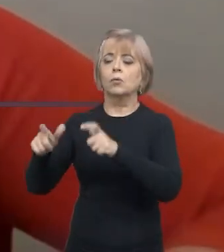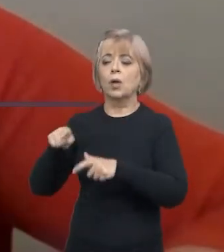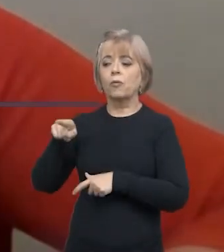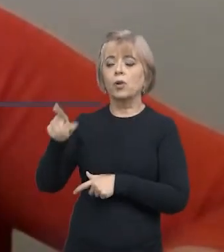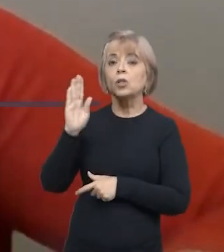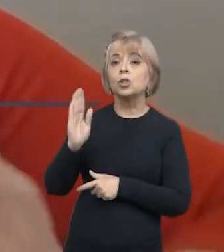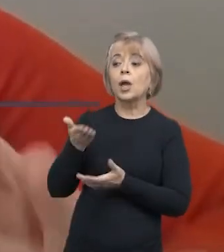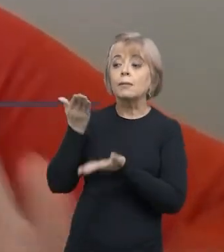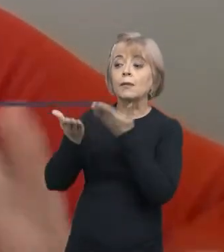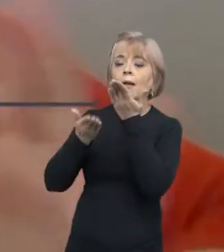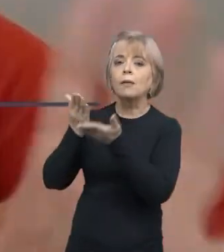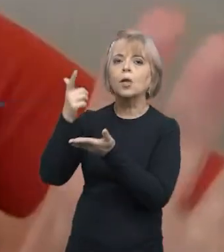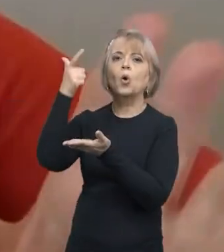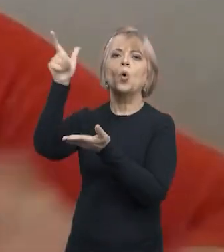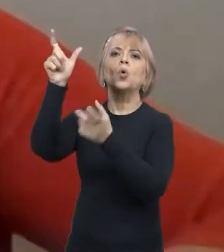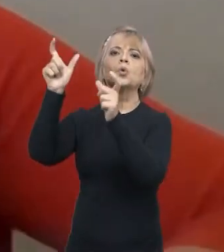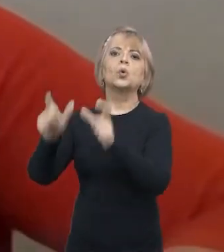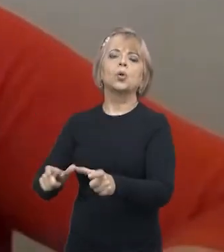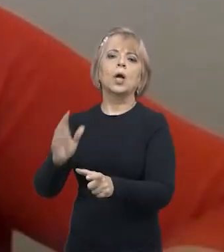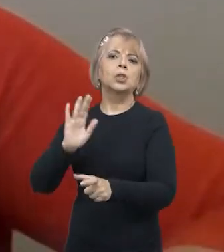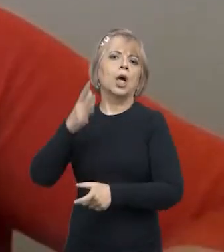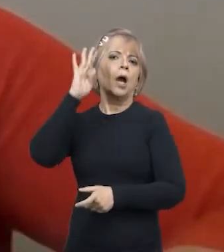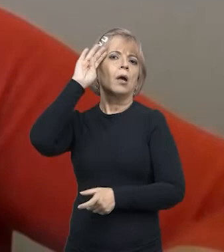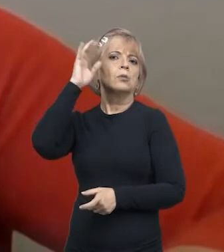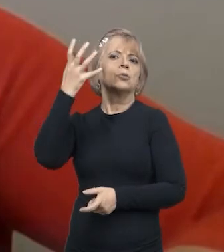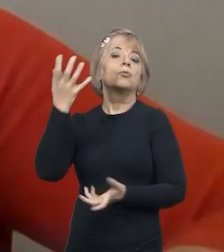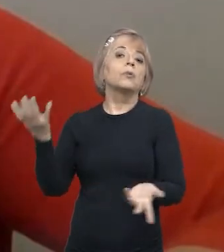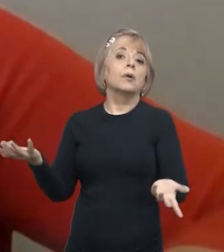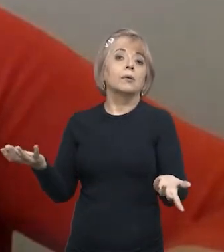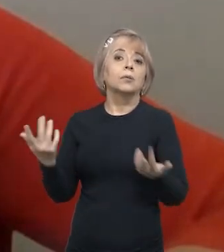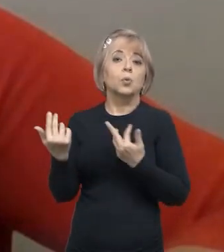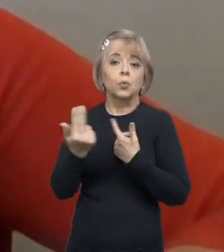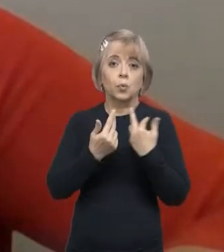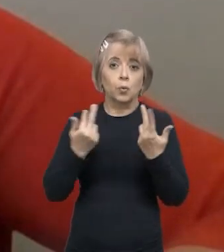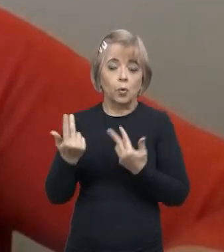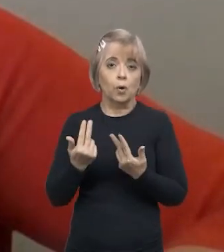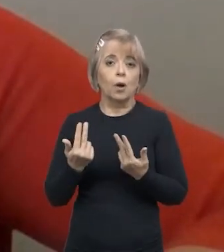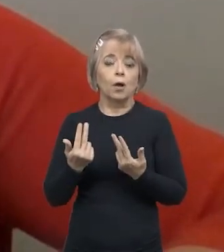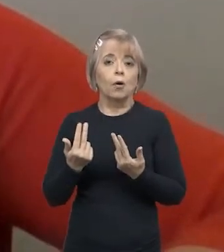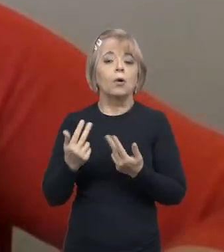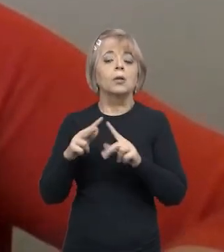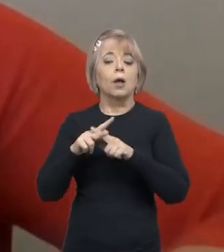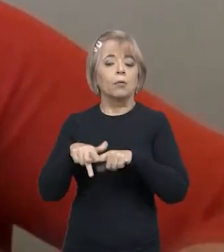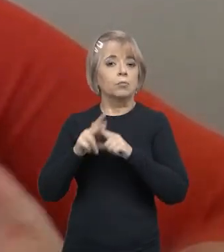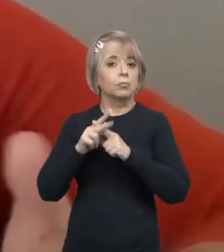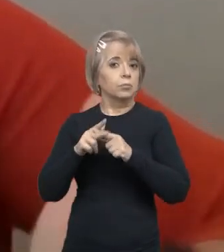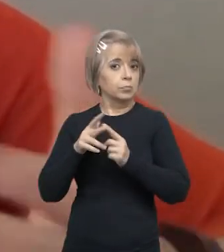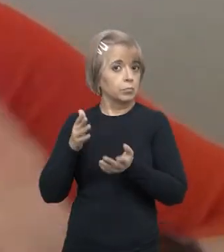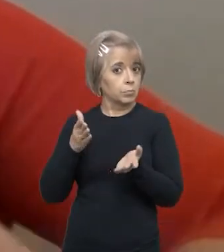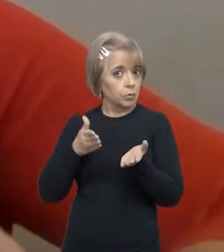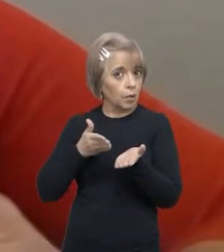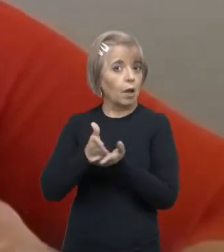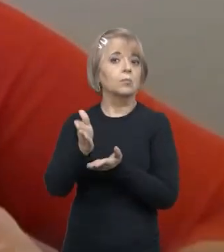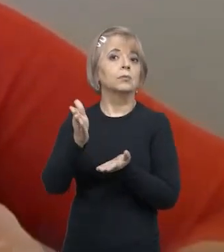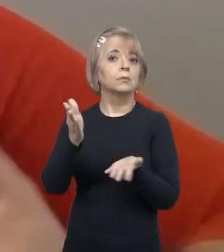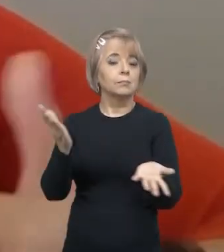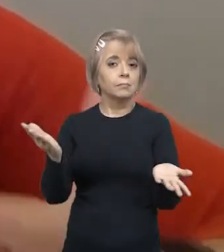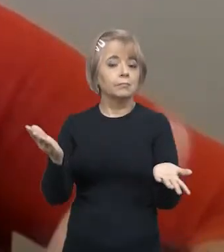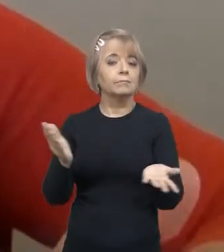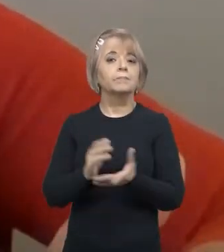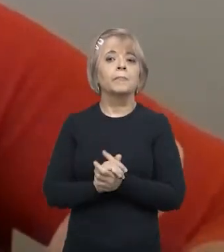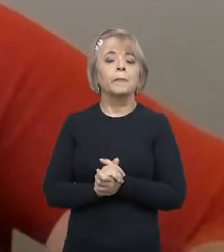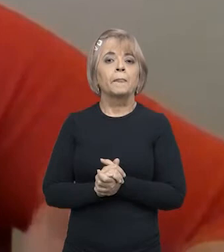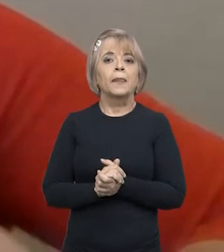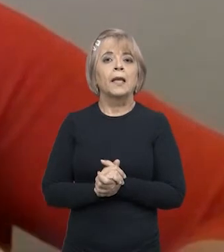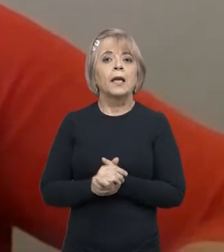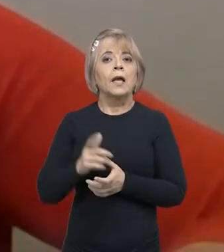foi tratado ali, às vezes já está resolvido, já tem decisão judicial, já tem termo de ajustamento de conduta, né? E além de verificar o